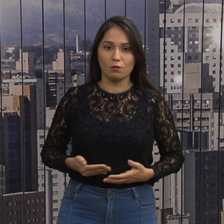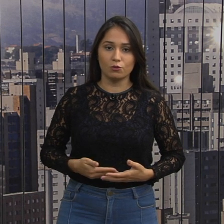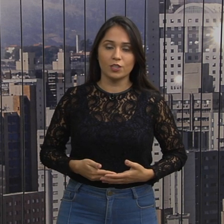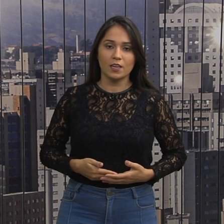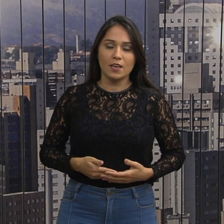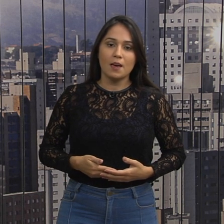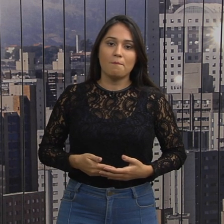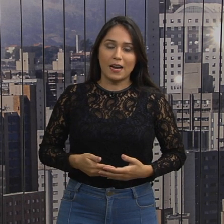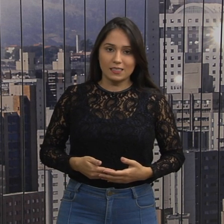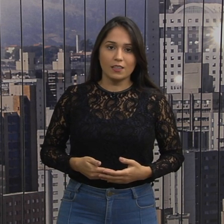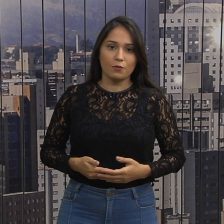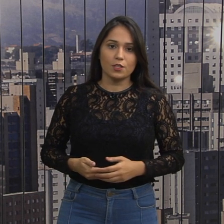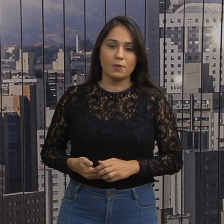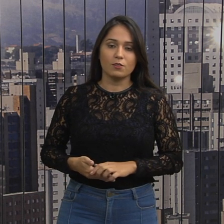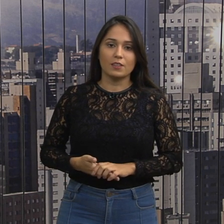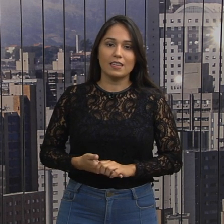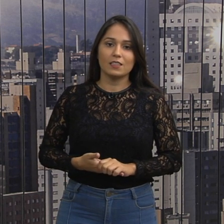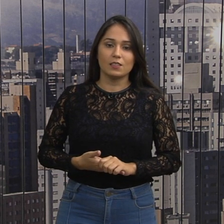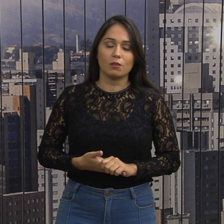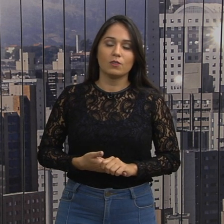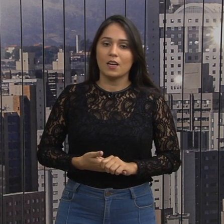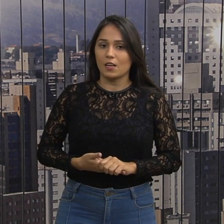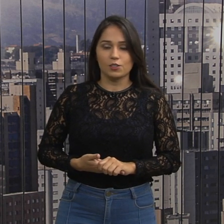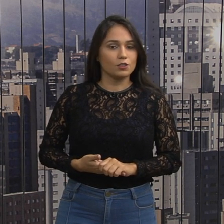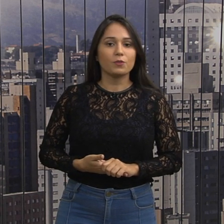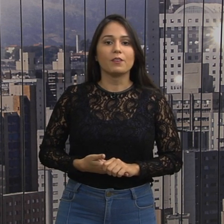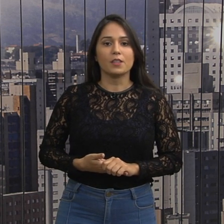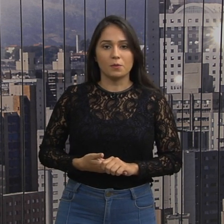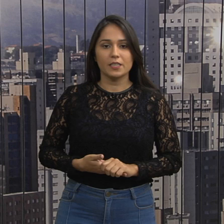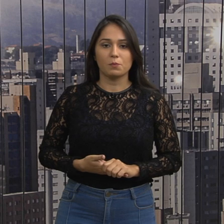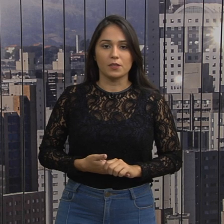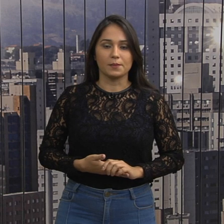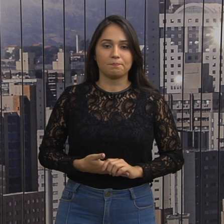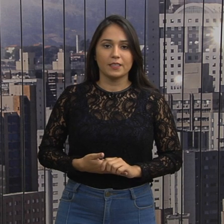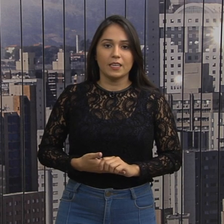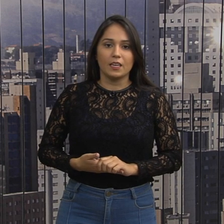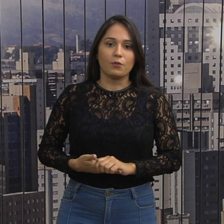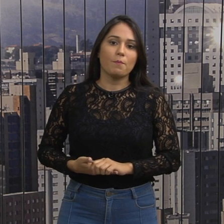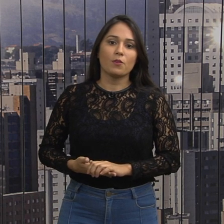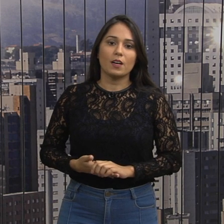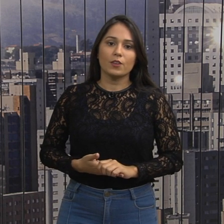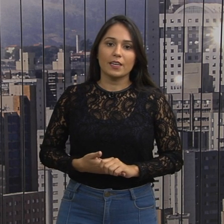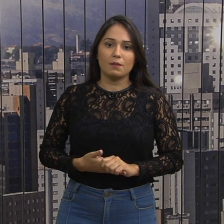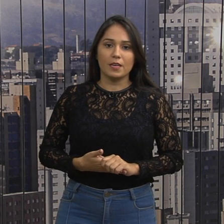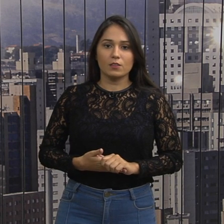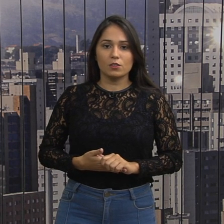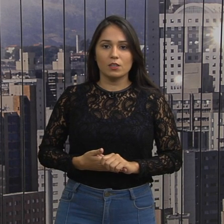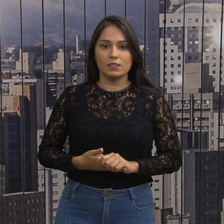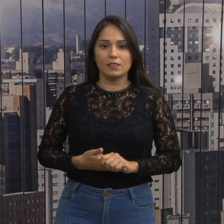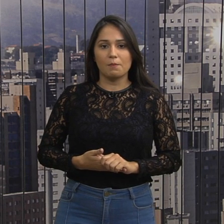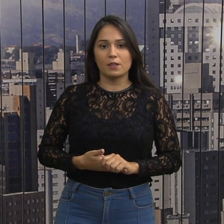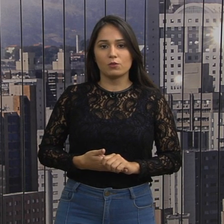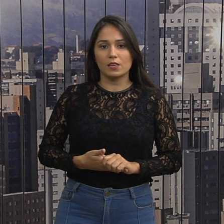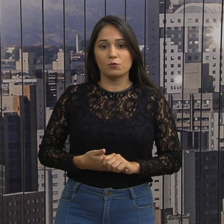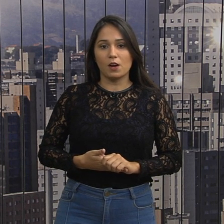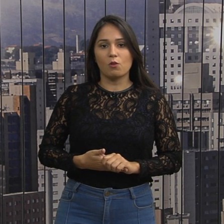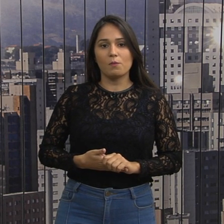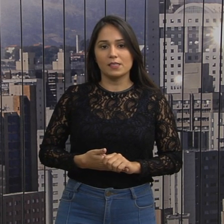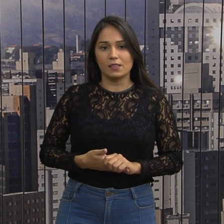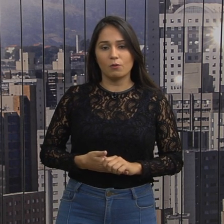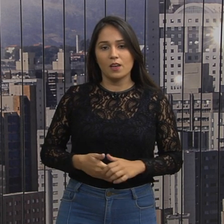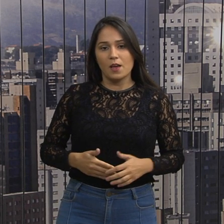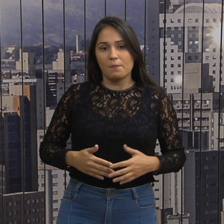de Saúde, mas até o fechamento dessa edição a gente não teve nenhuma resposta. E foi aprovado o requerimento que solicita a abertura